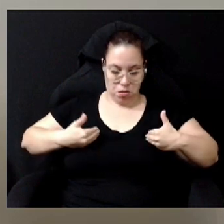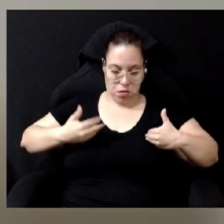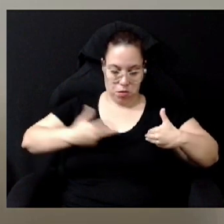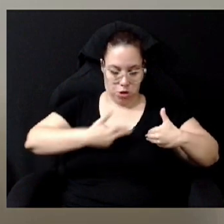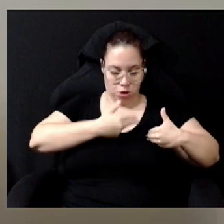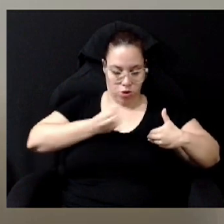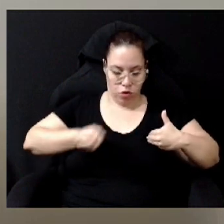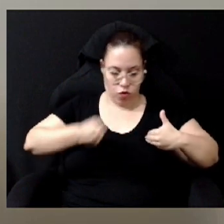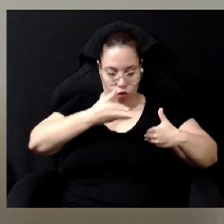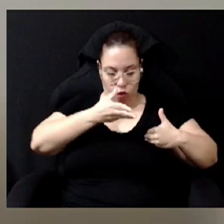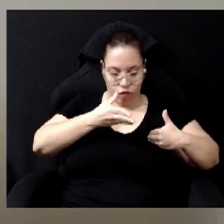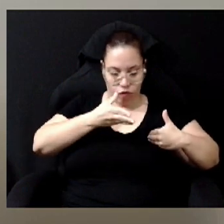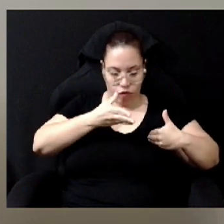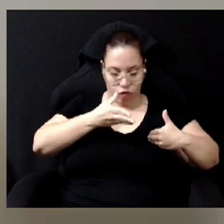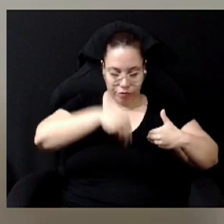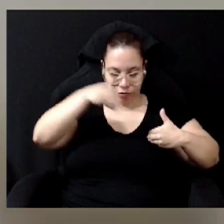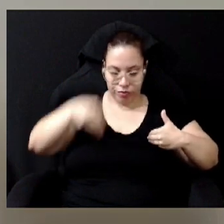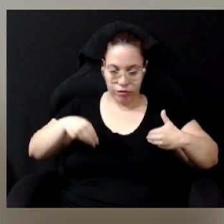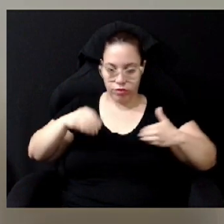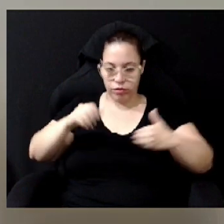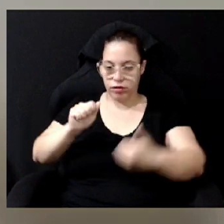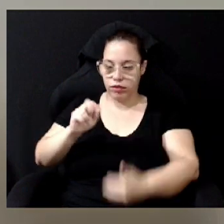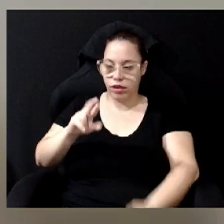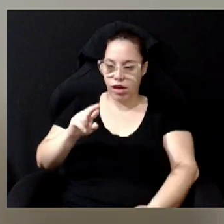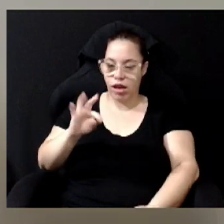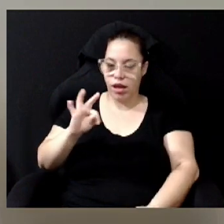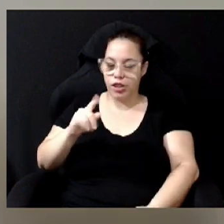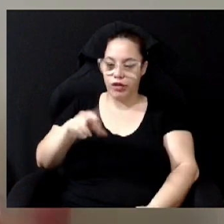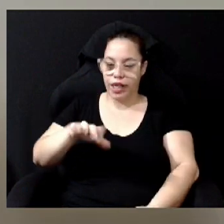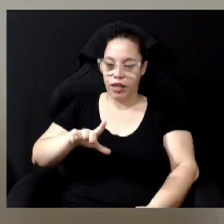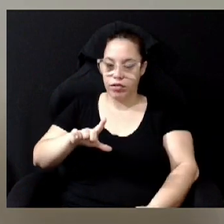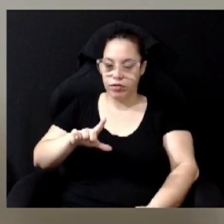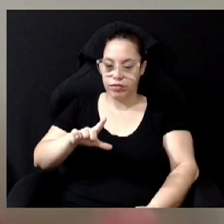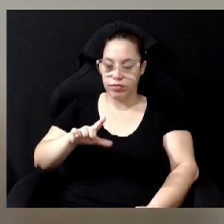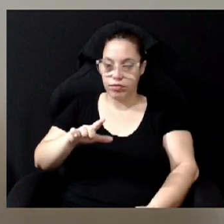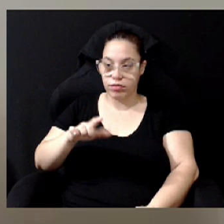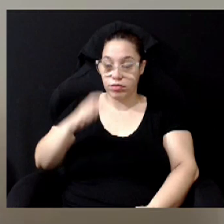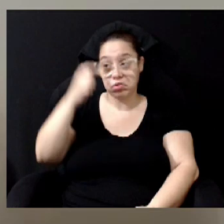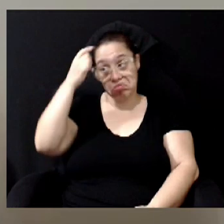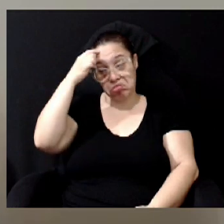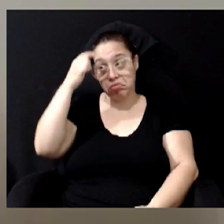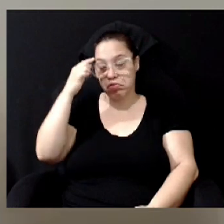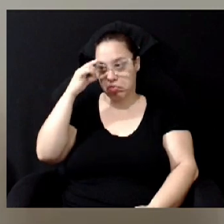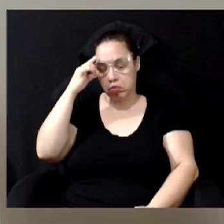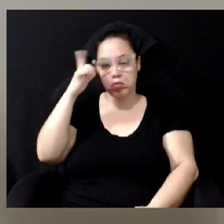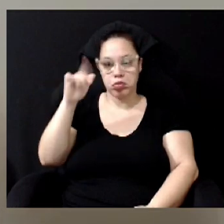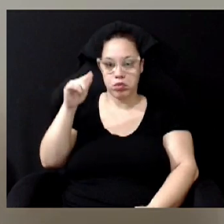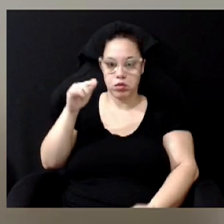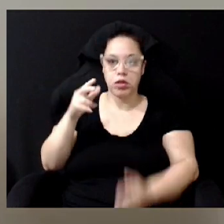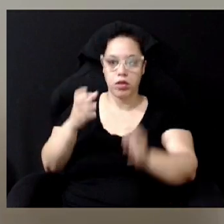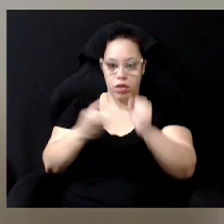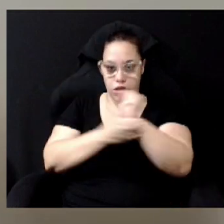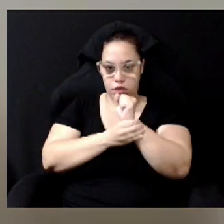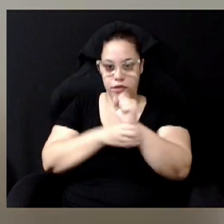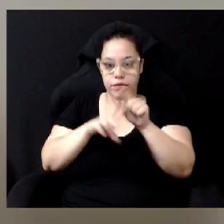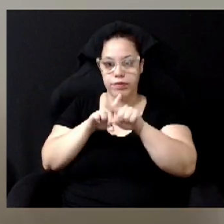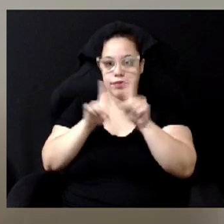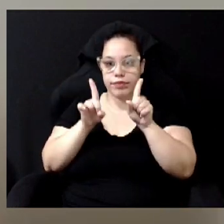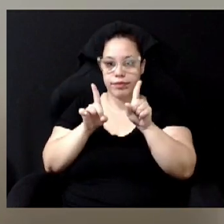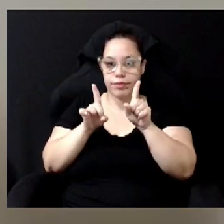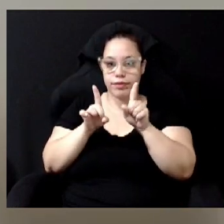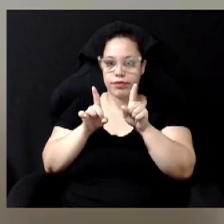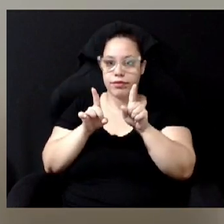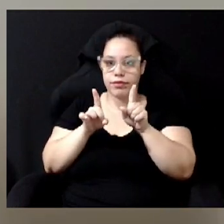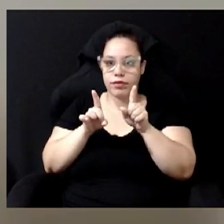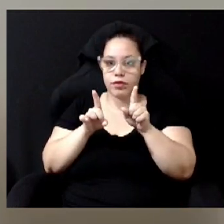nova artificial, ok? É um procedimento seguro, porém, na medida que as pessoas vão